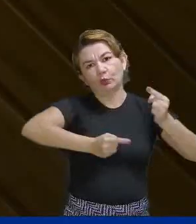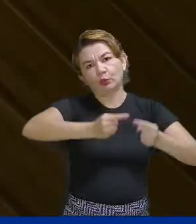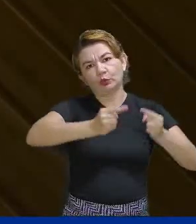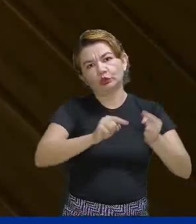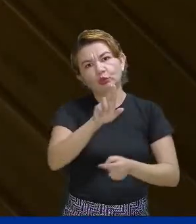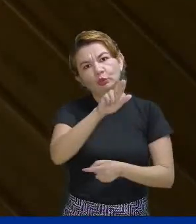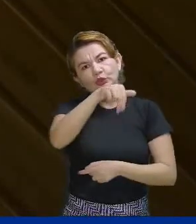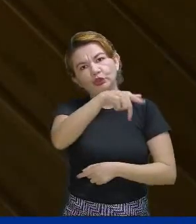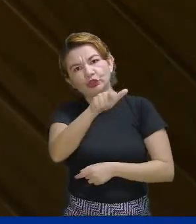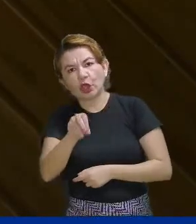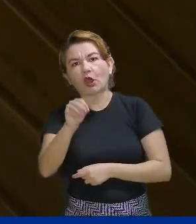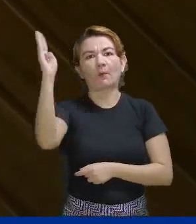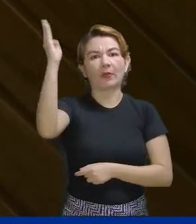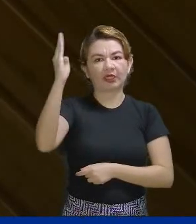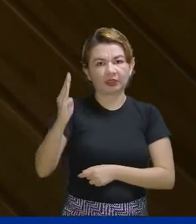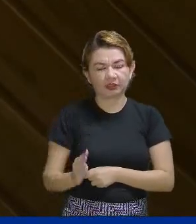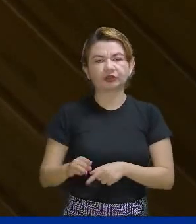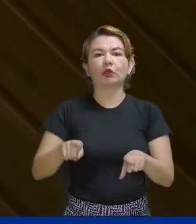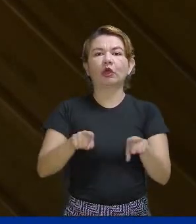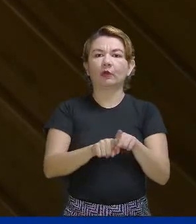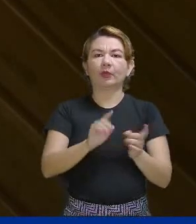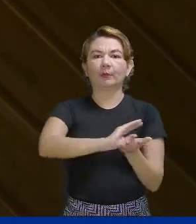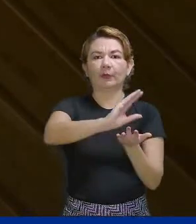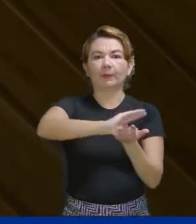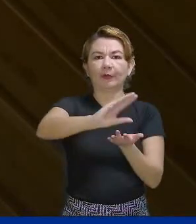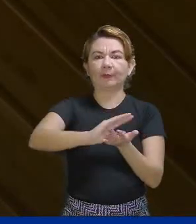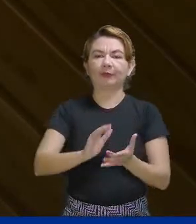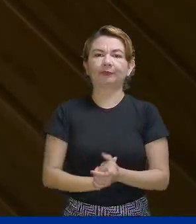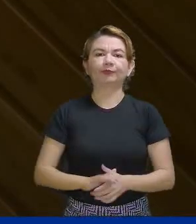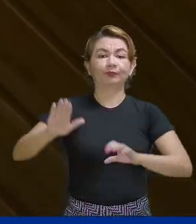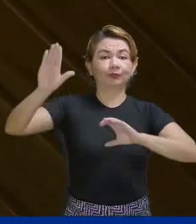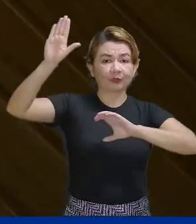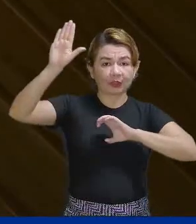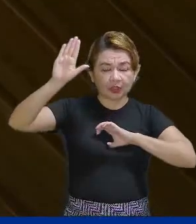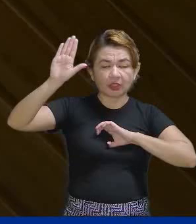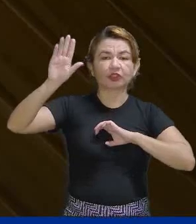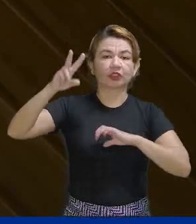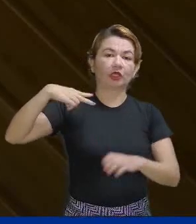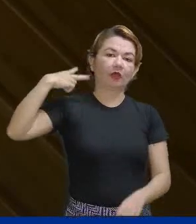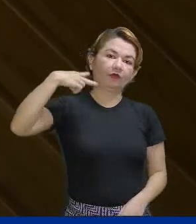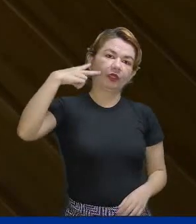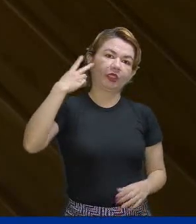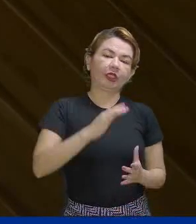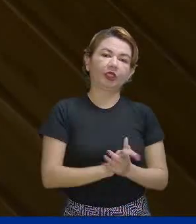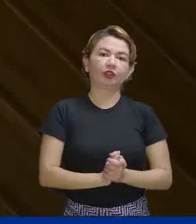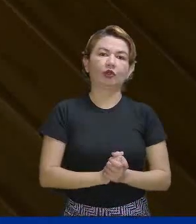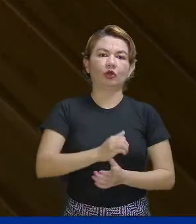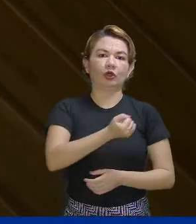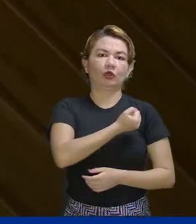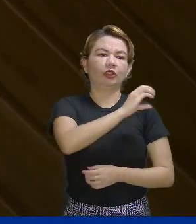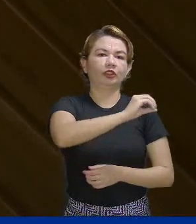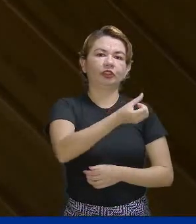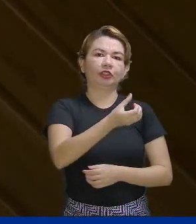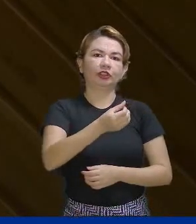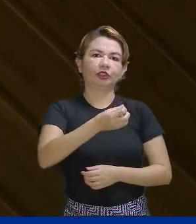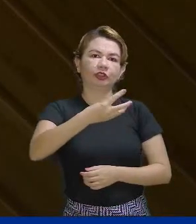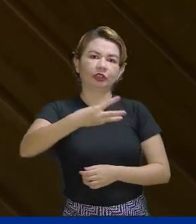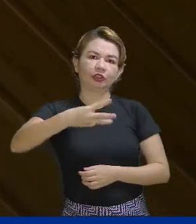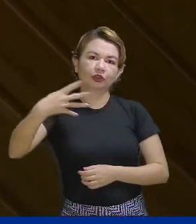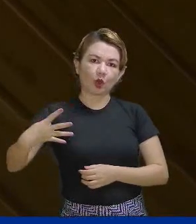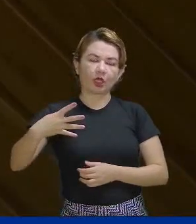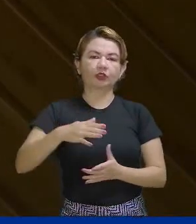que também fez doação para candidatos a vereador no processo